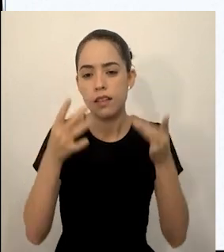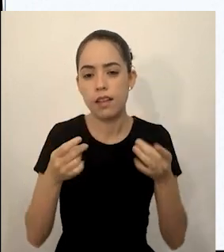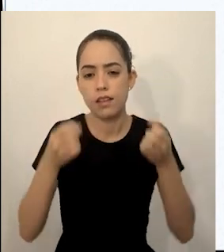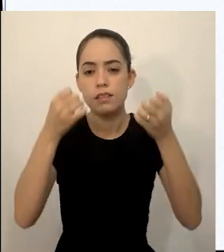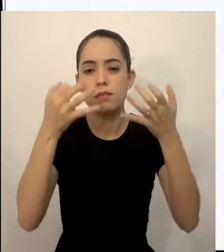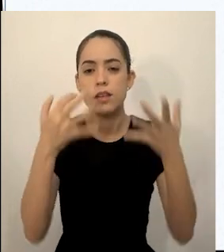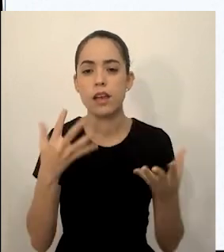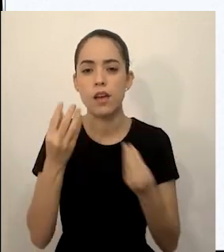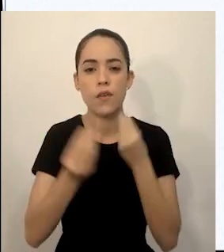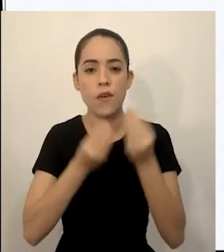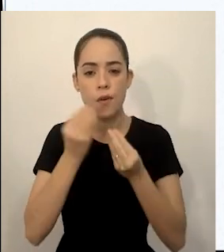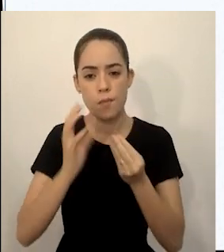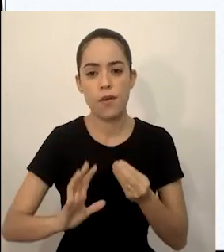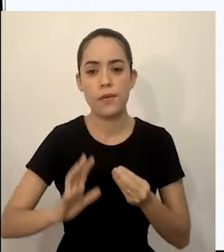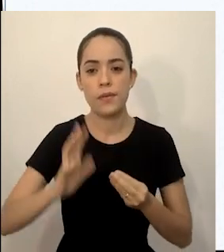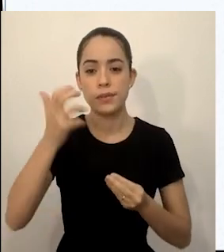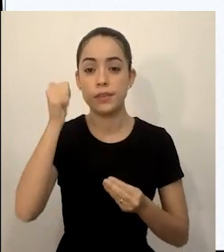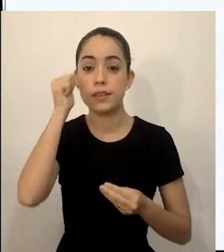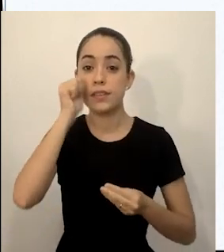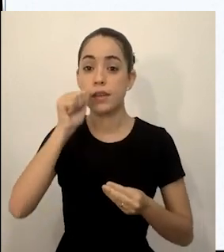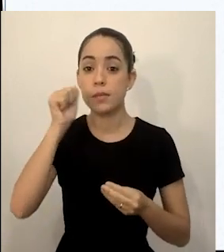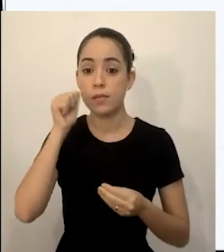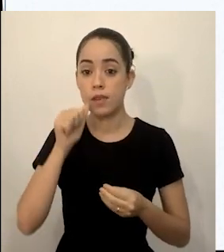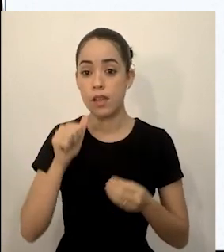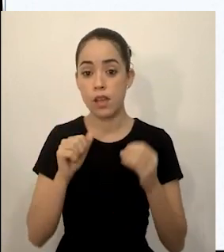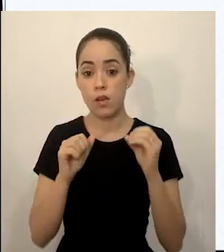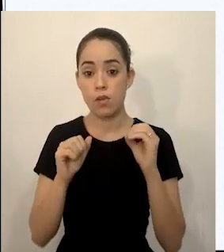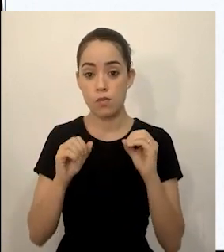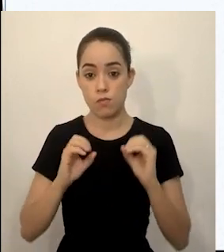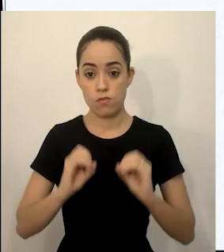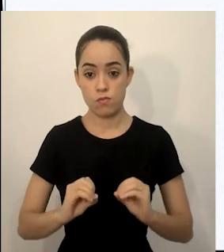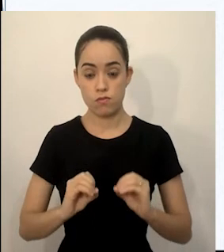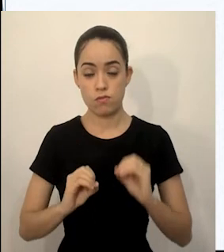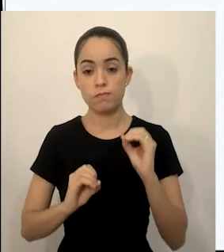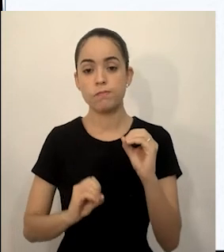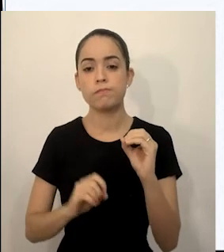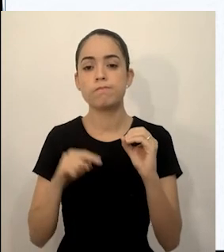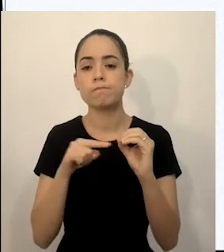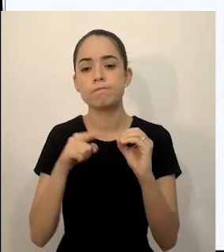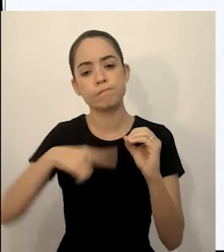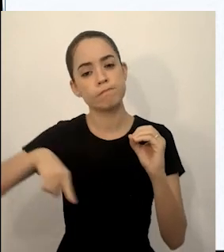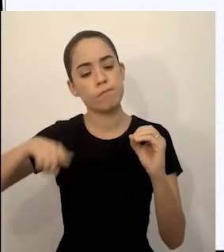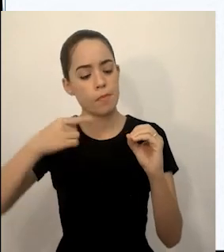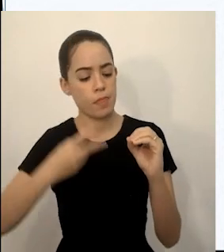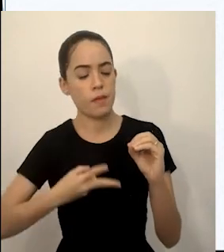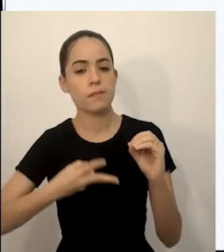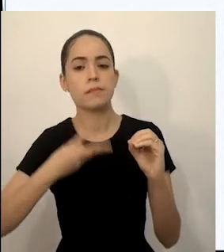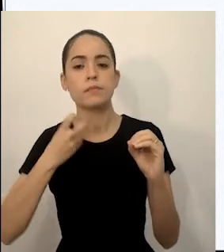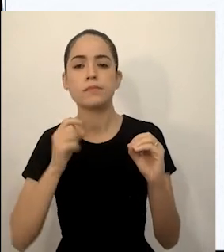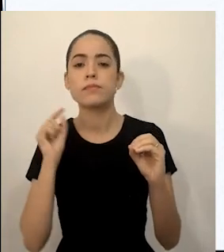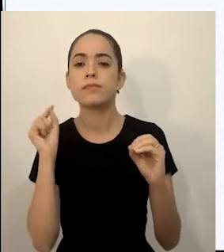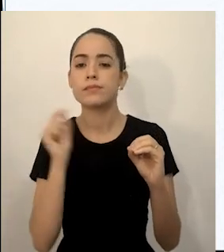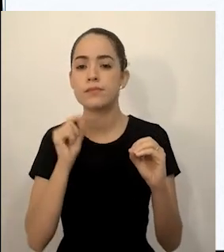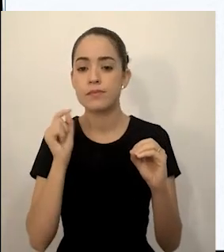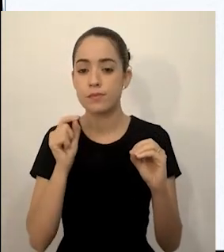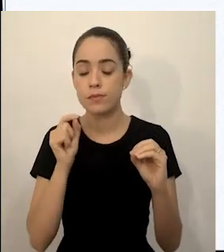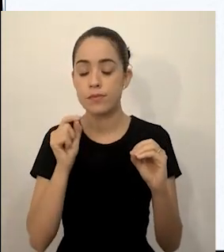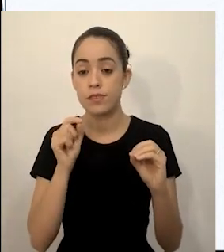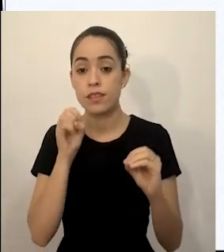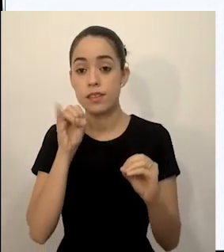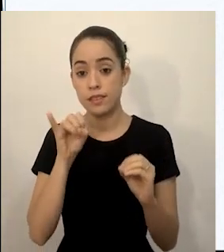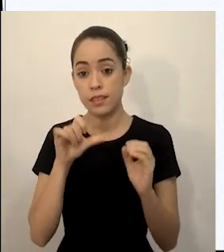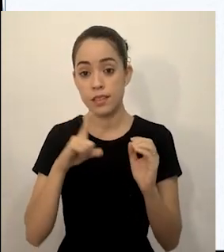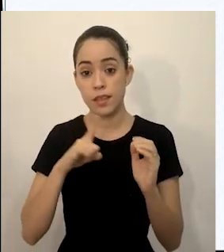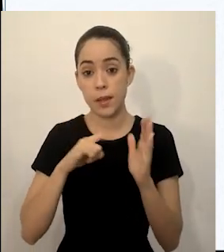Detalhando-se o processo de ovogênese, pode-se observar que, após